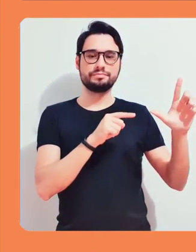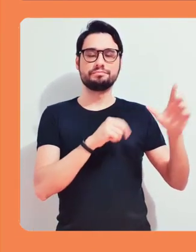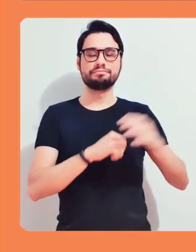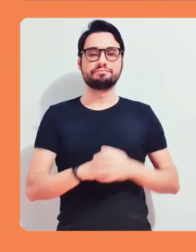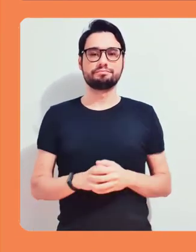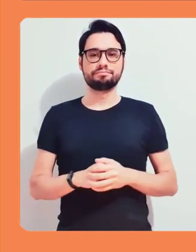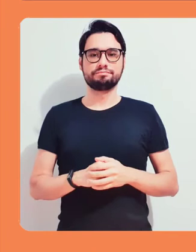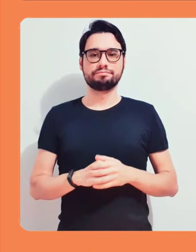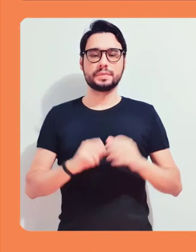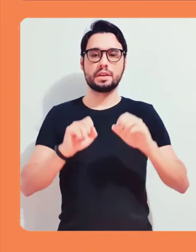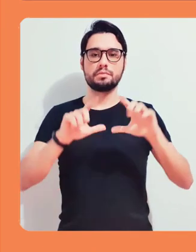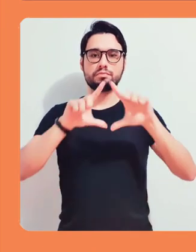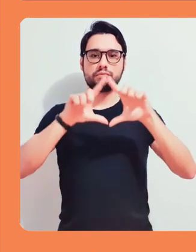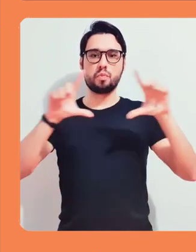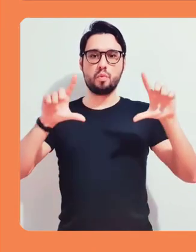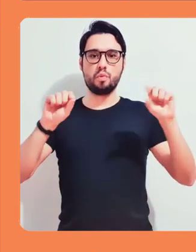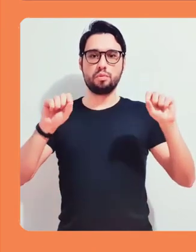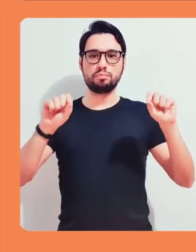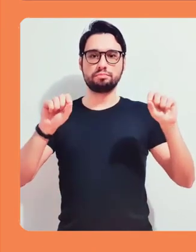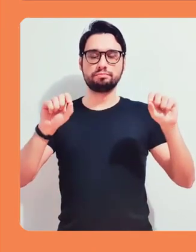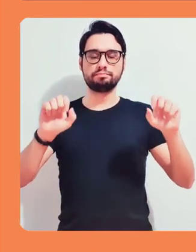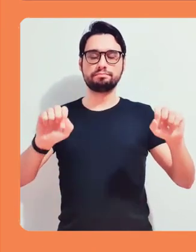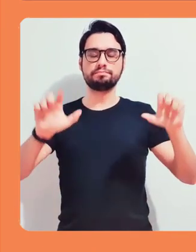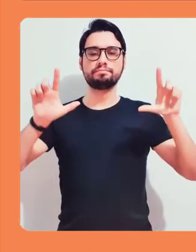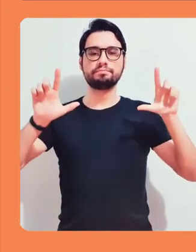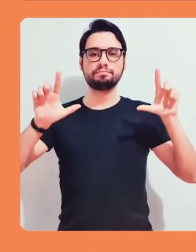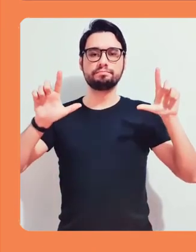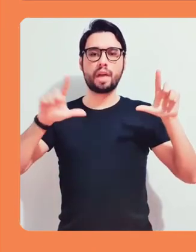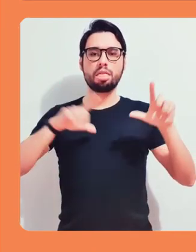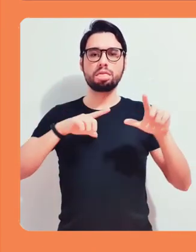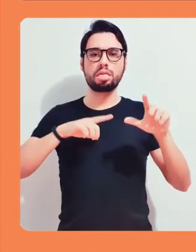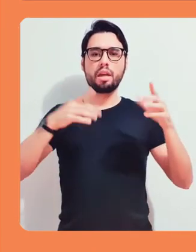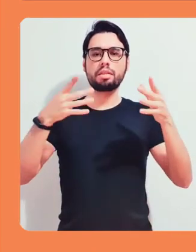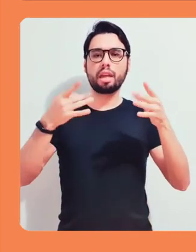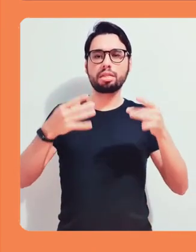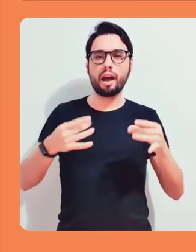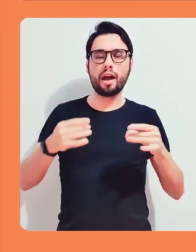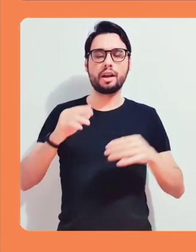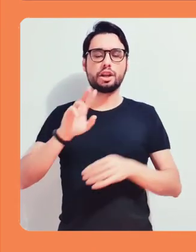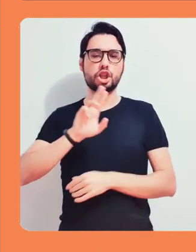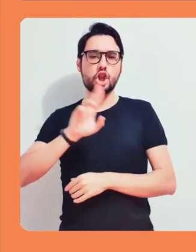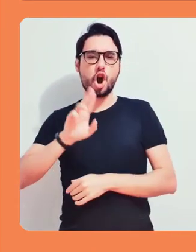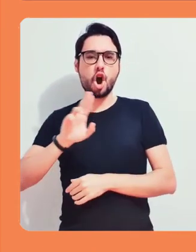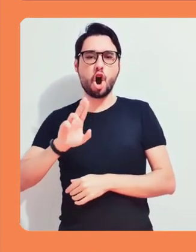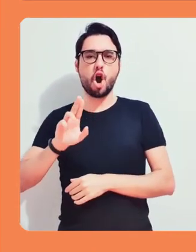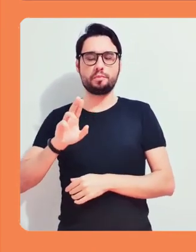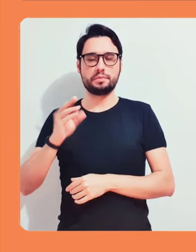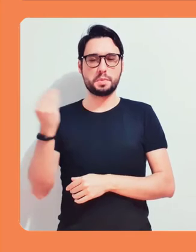Adicionar, dê um nome, então aqui vai ser o HexLab